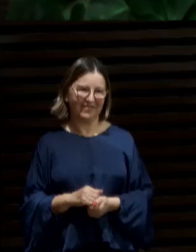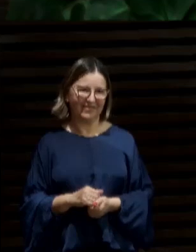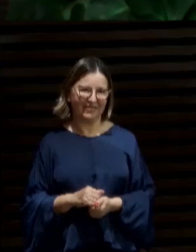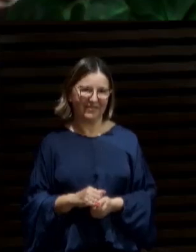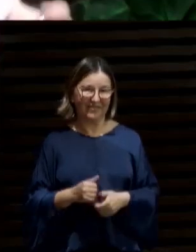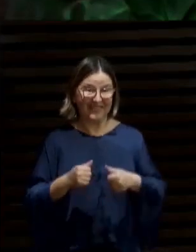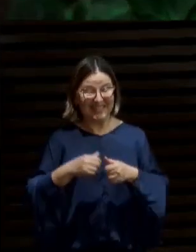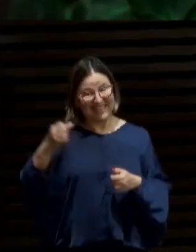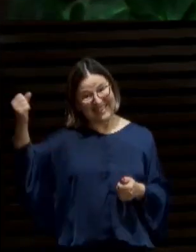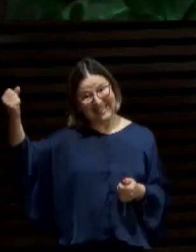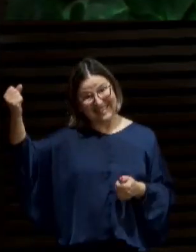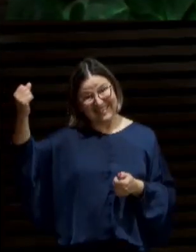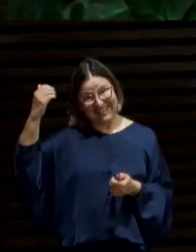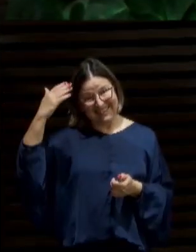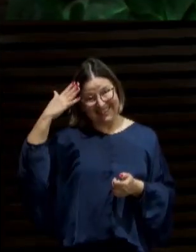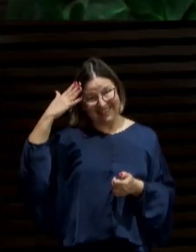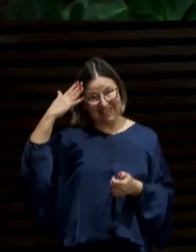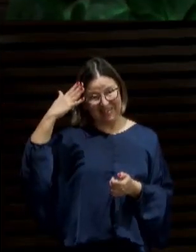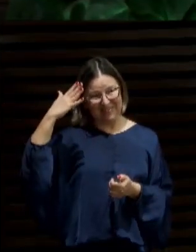Essa graça.